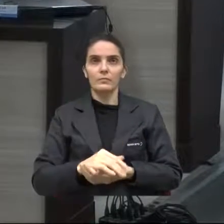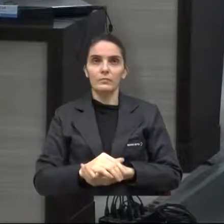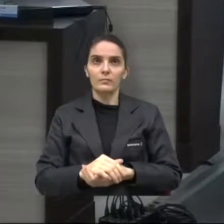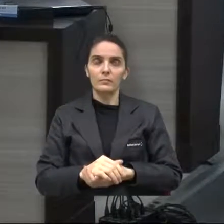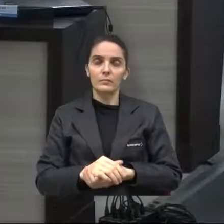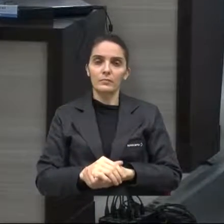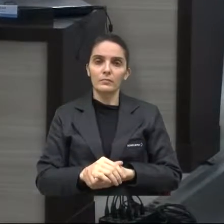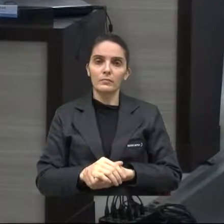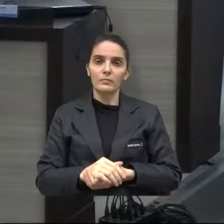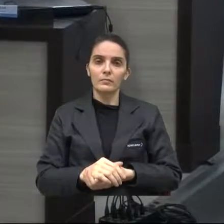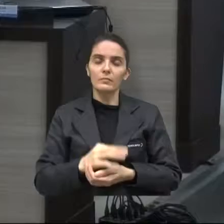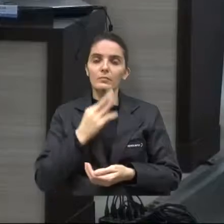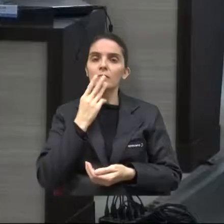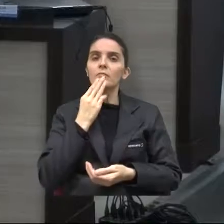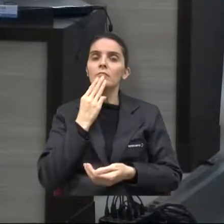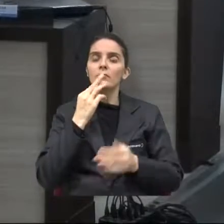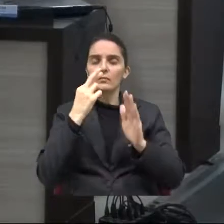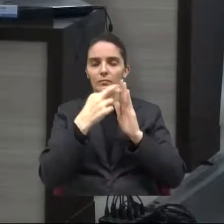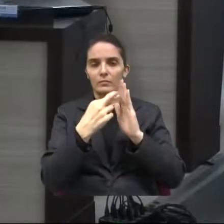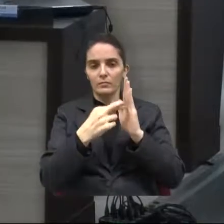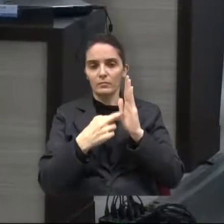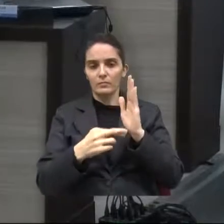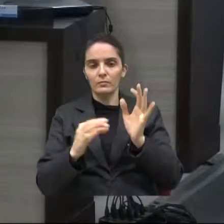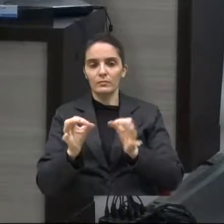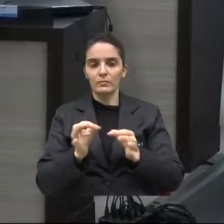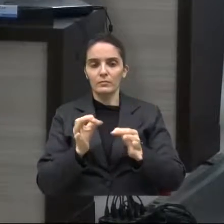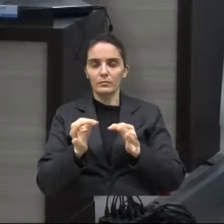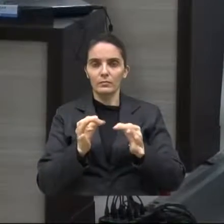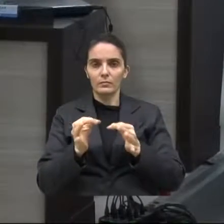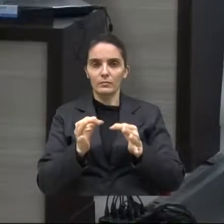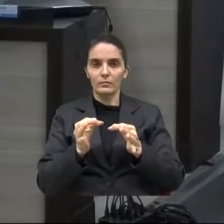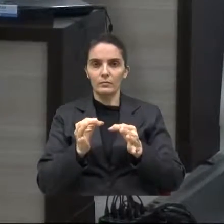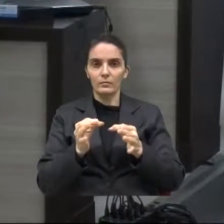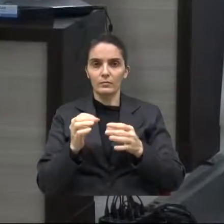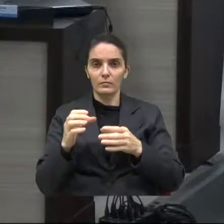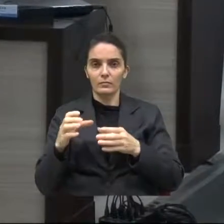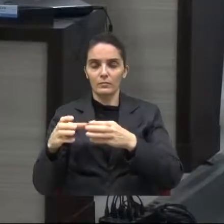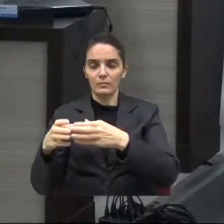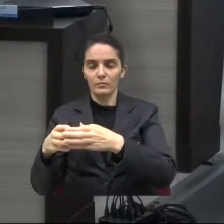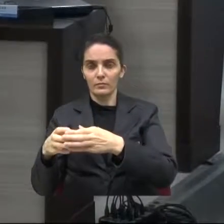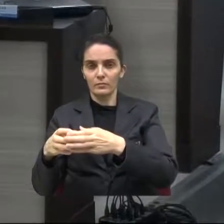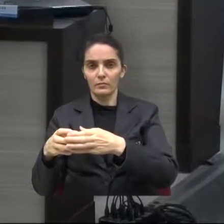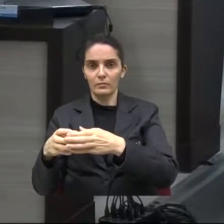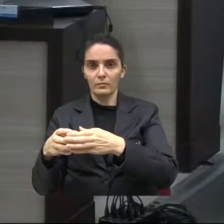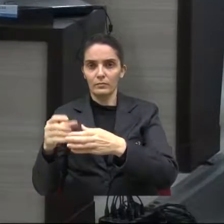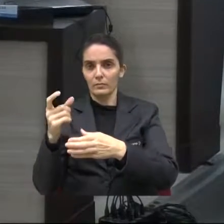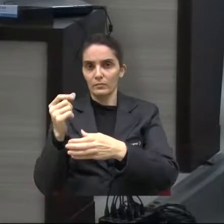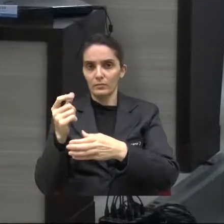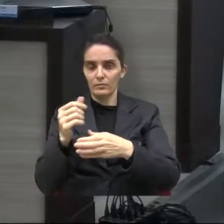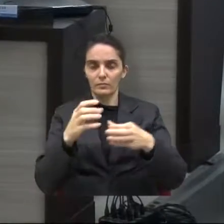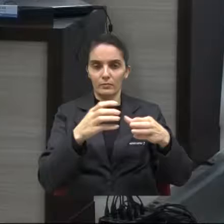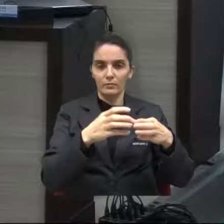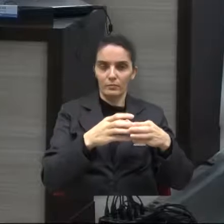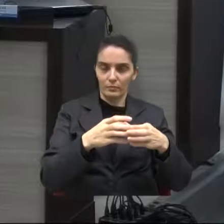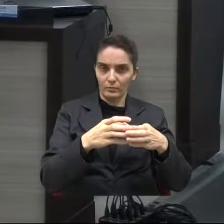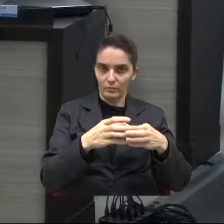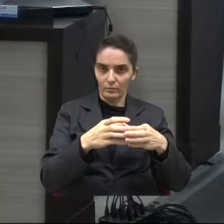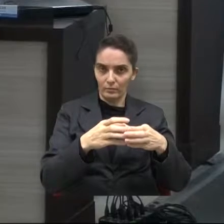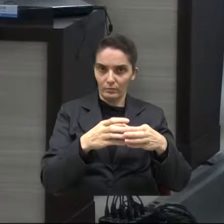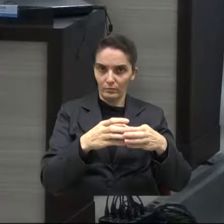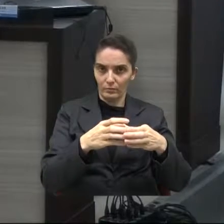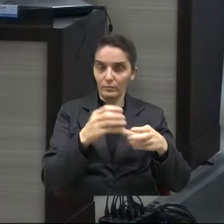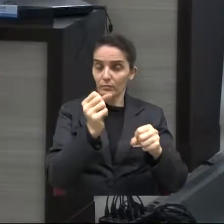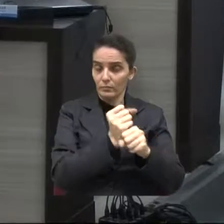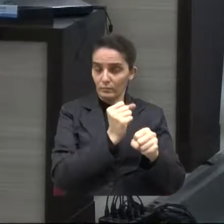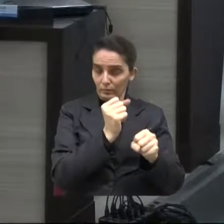fui o relator desse projeto em 2 comissões, no orçamento e na comissão